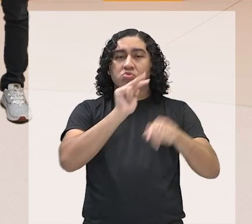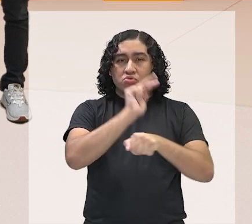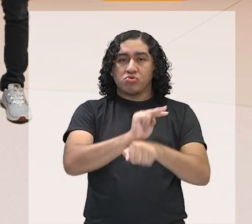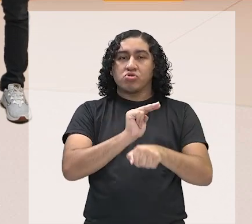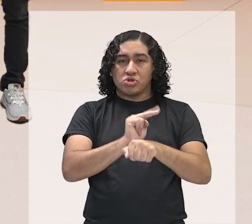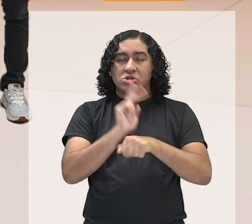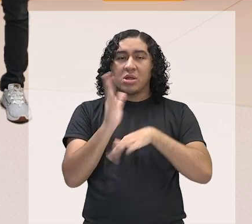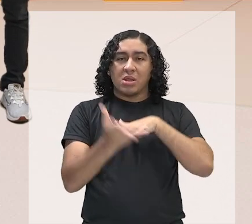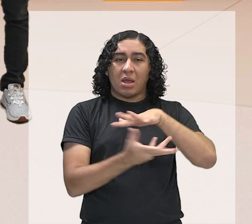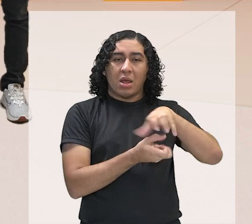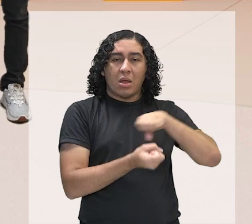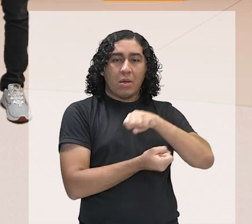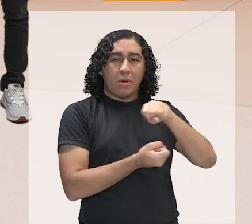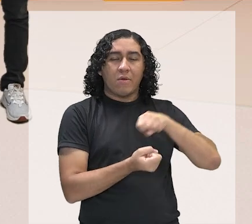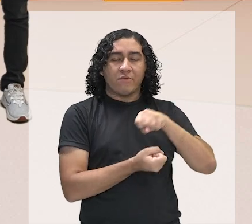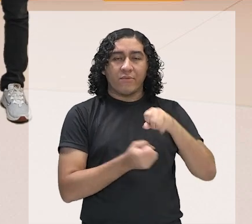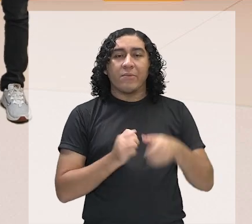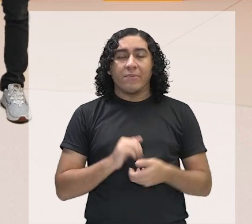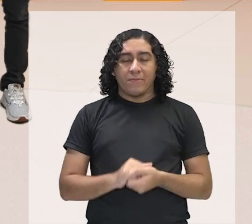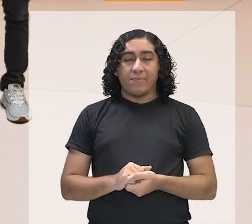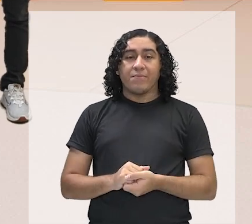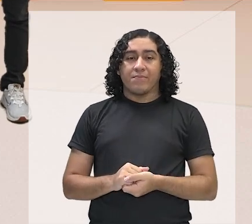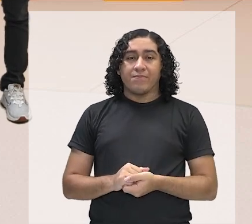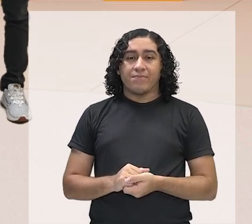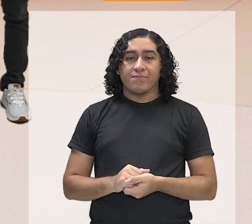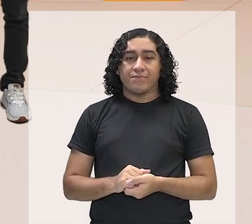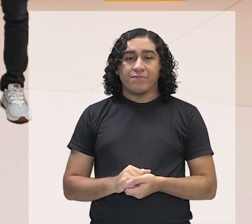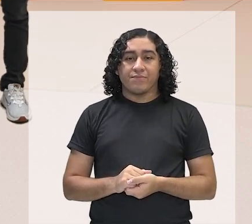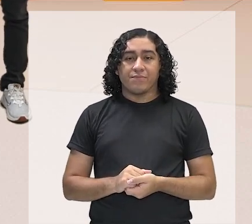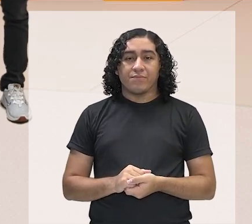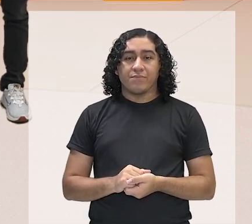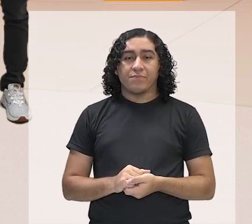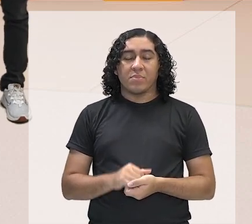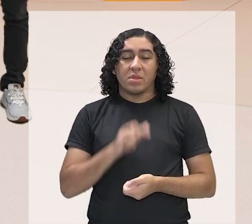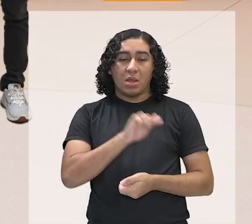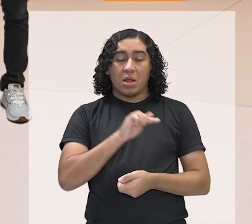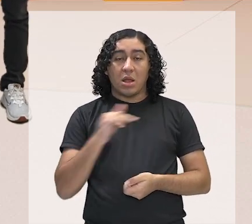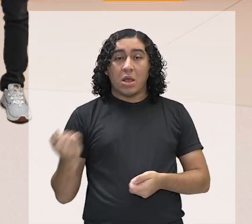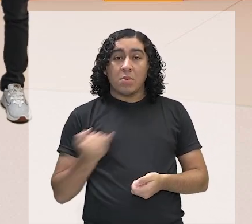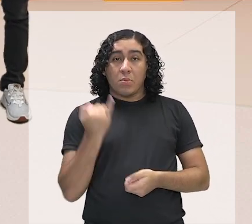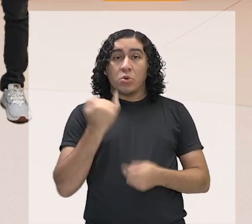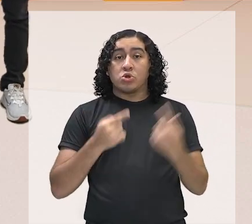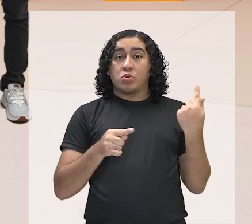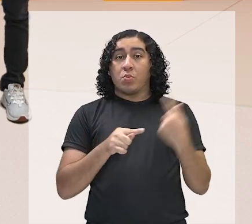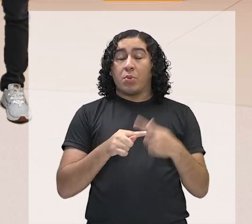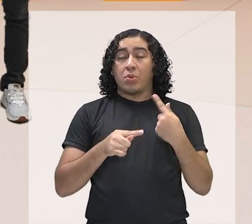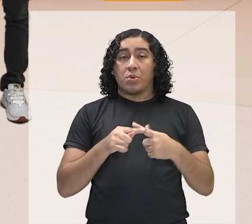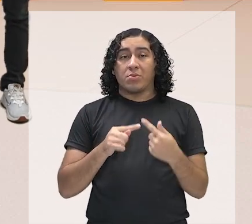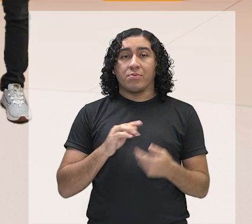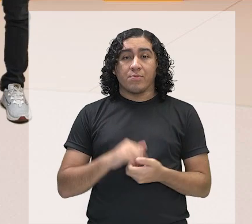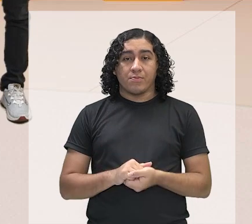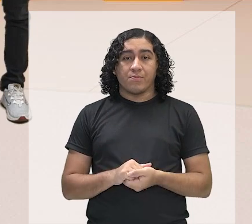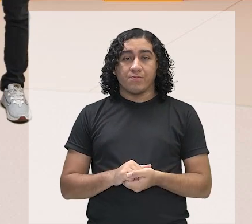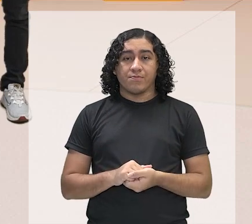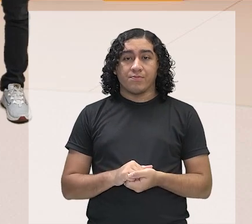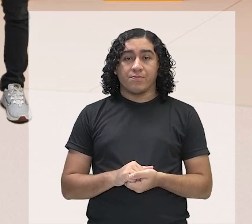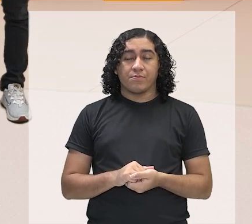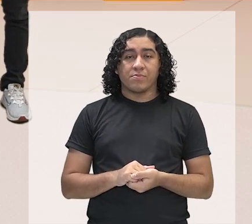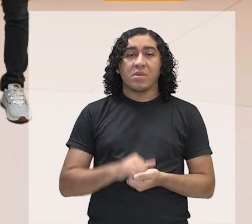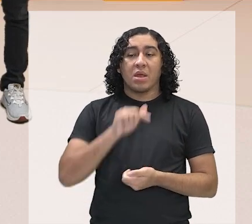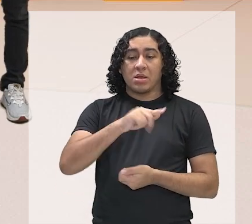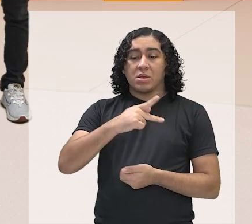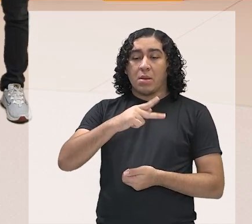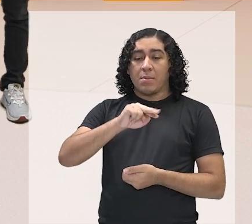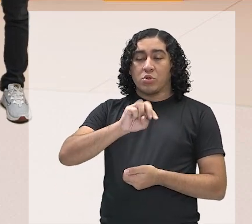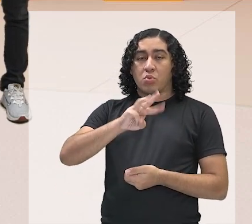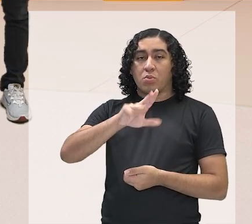né? Para a promoção do desenvolvimento sustentável? O PNUMA ele acaba sendo importante porque através do PNUMA, né,